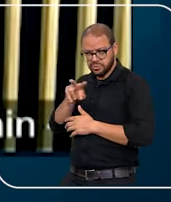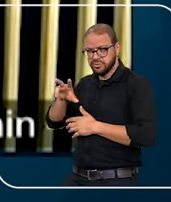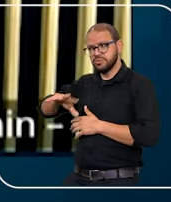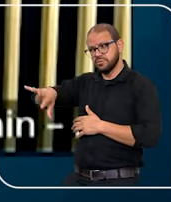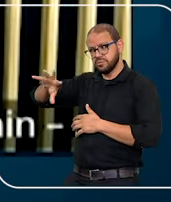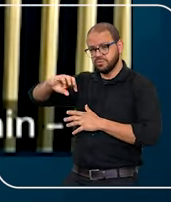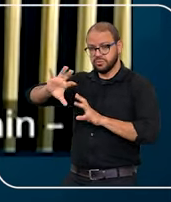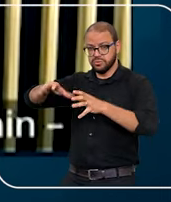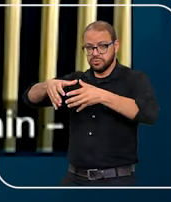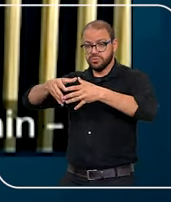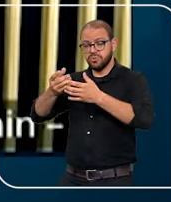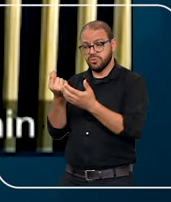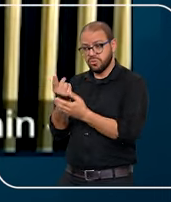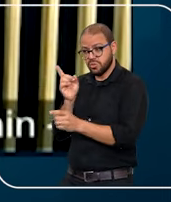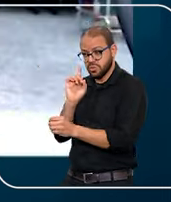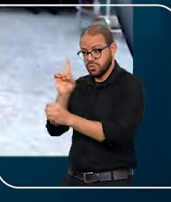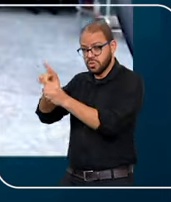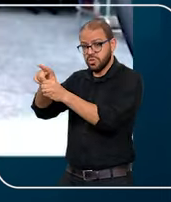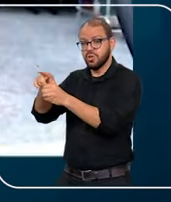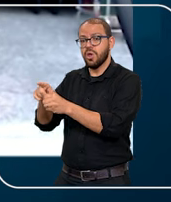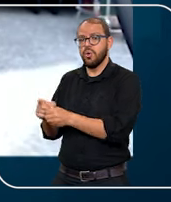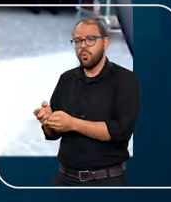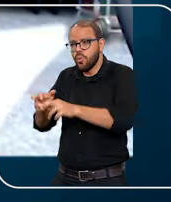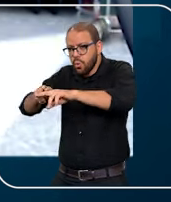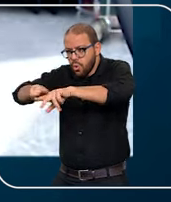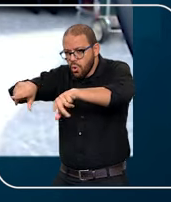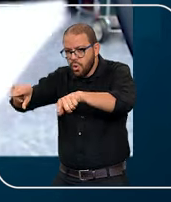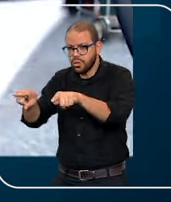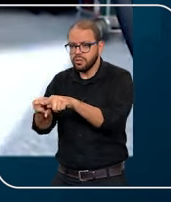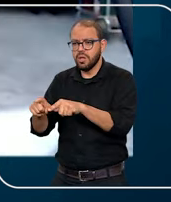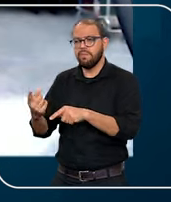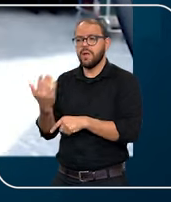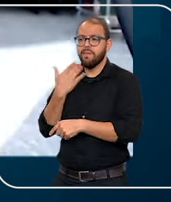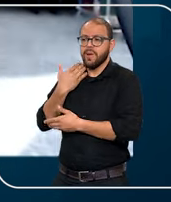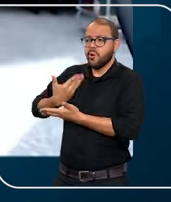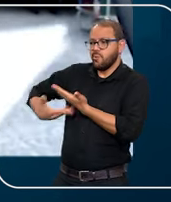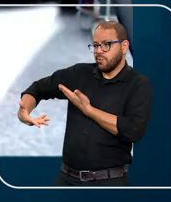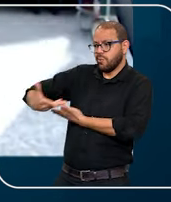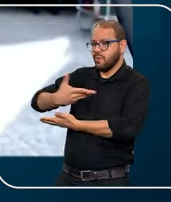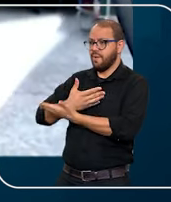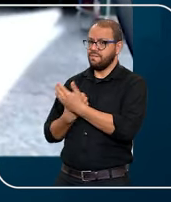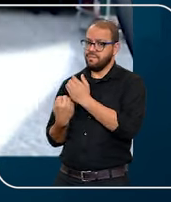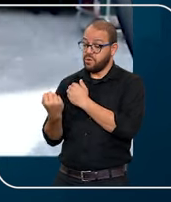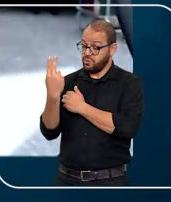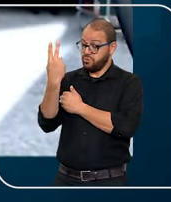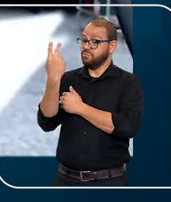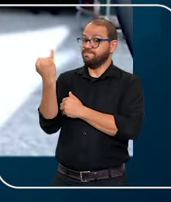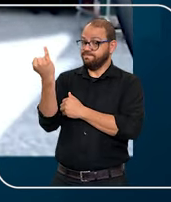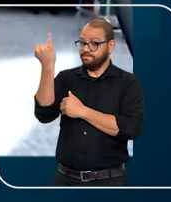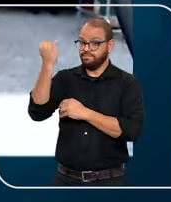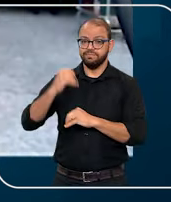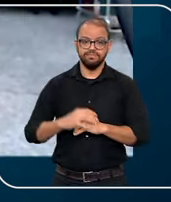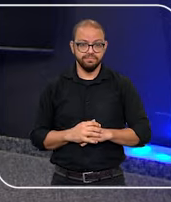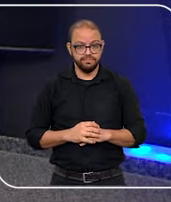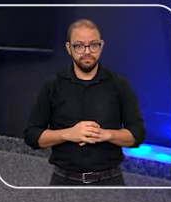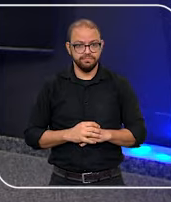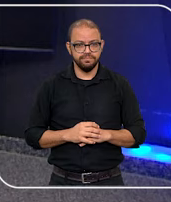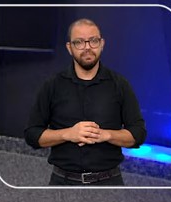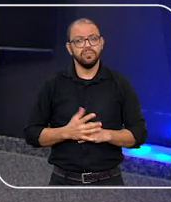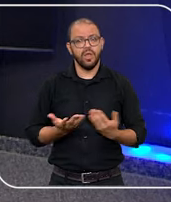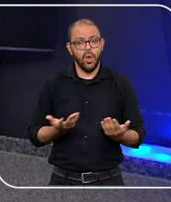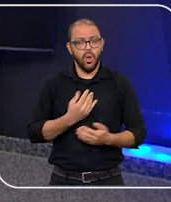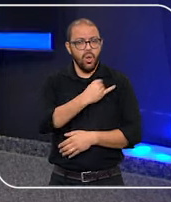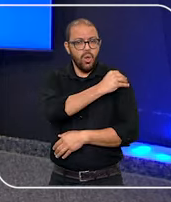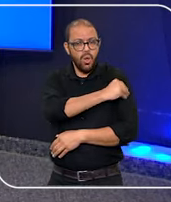atípicas entre os acusados, como depósitos de quantias fracionadas e transações bancárias em valores expressivos.